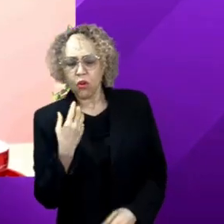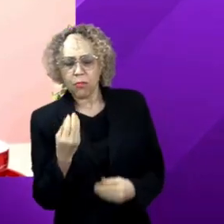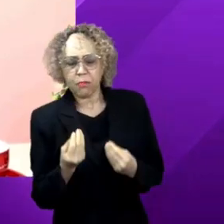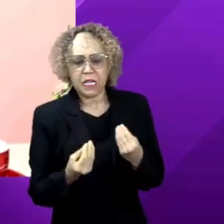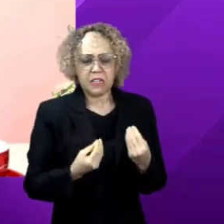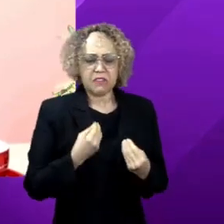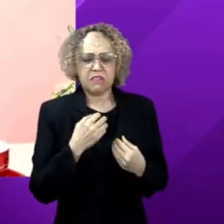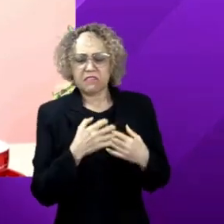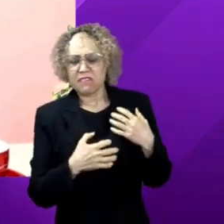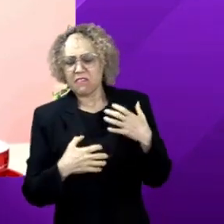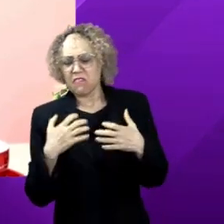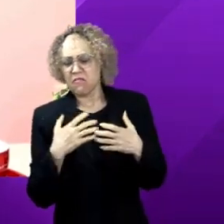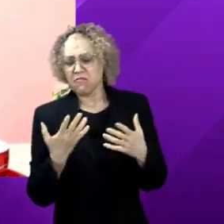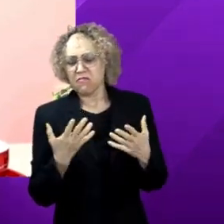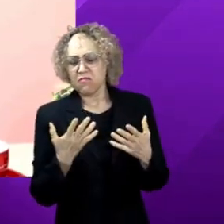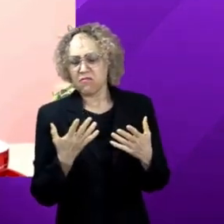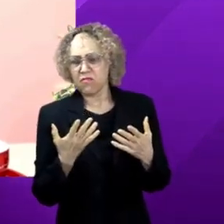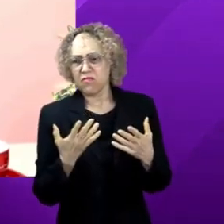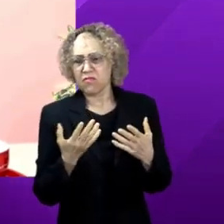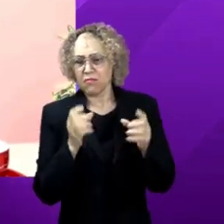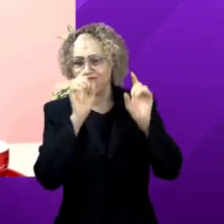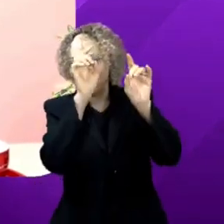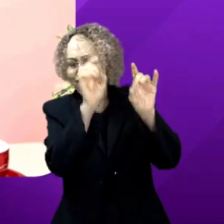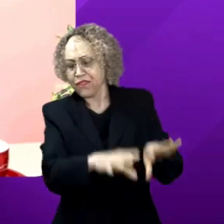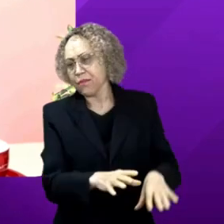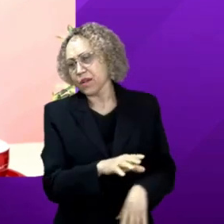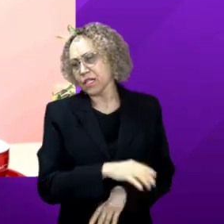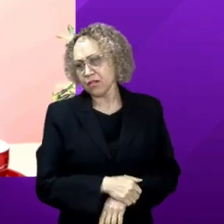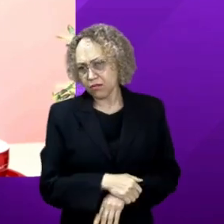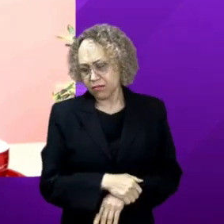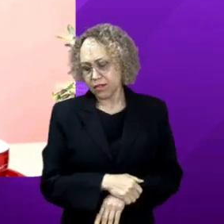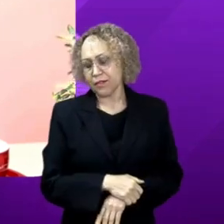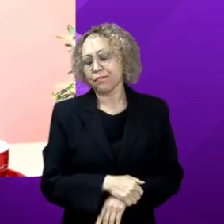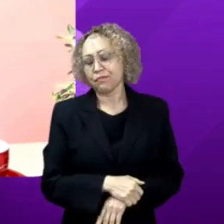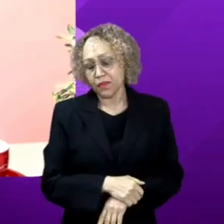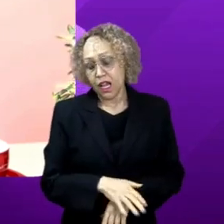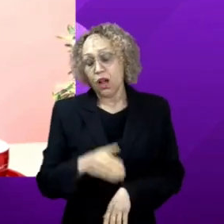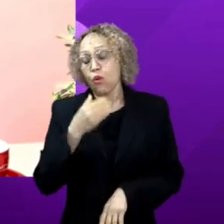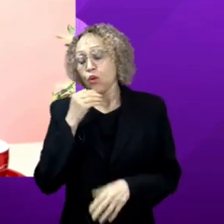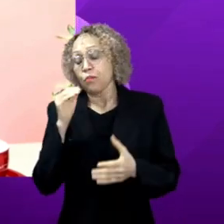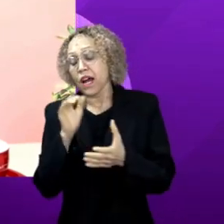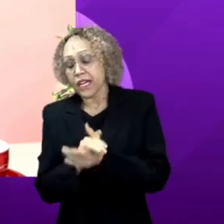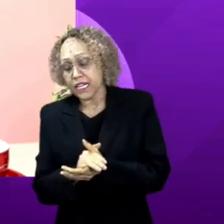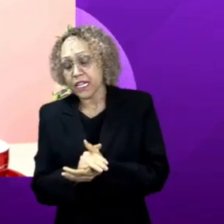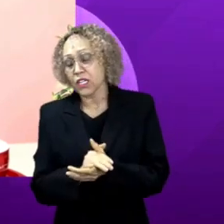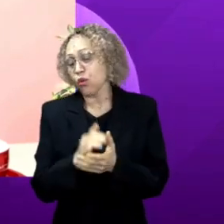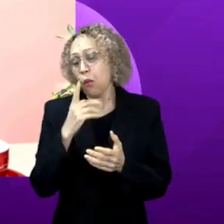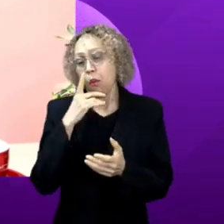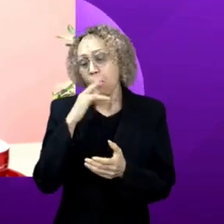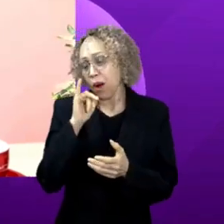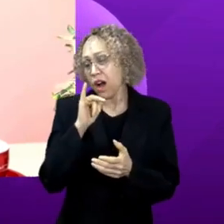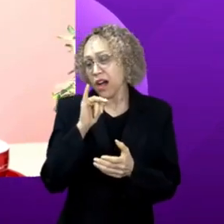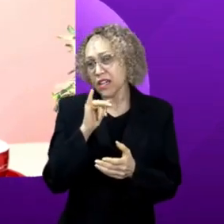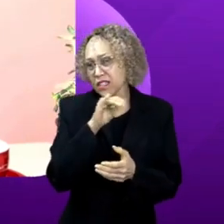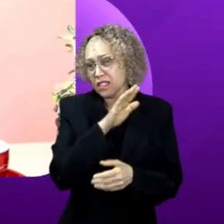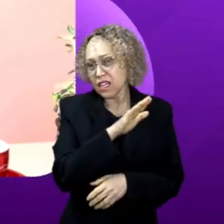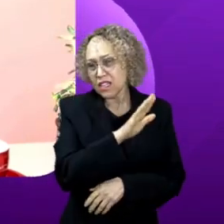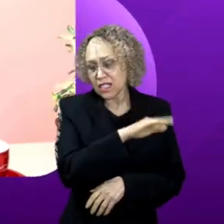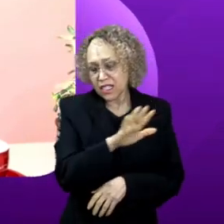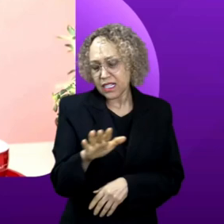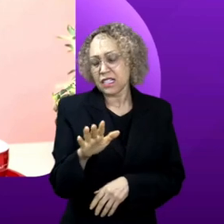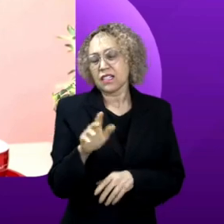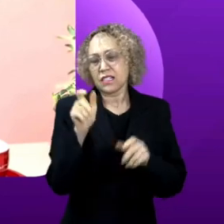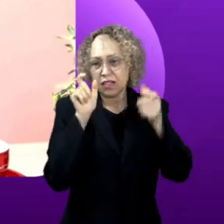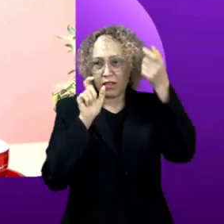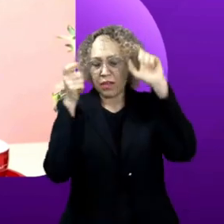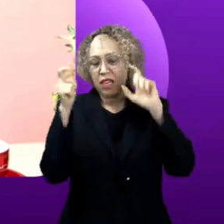ficam abandonadas pelos companheiros, mas também pelo Estado, para poder garantir a sobrevivência dos seus. Eu queria